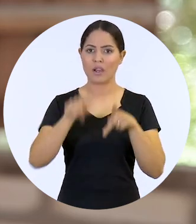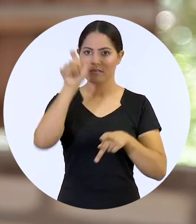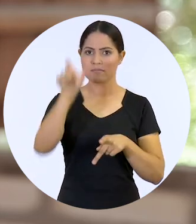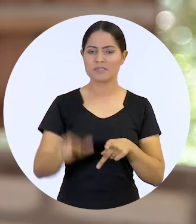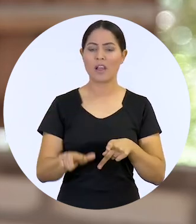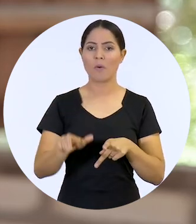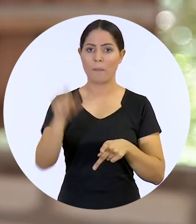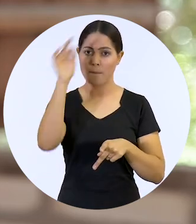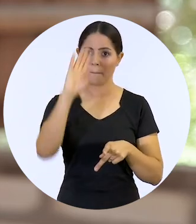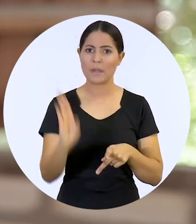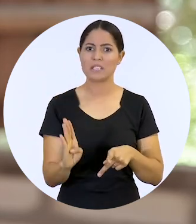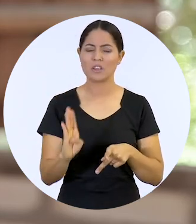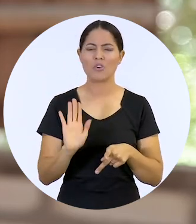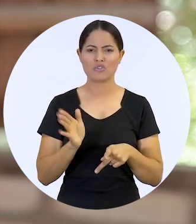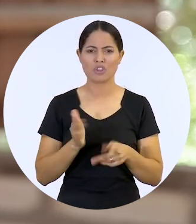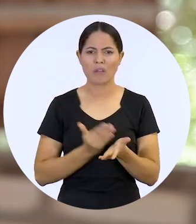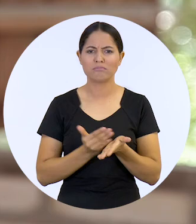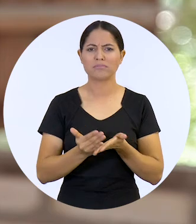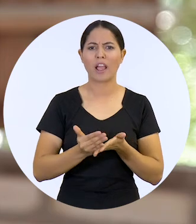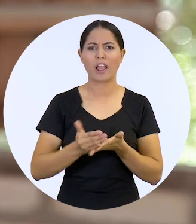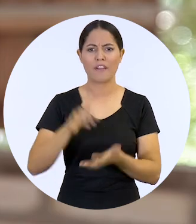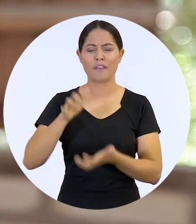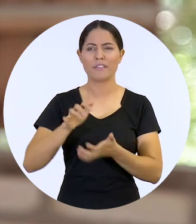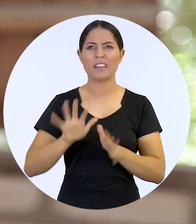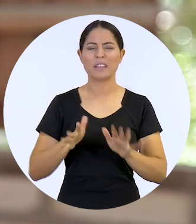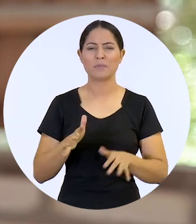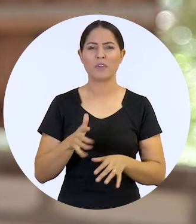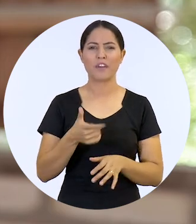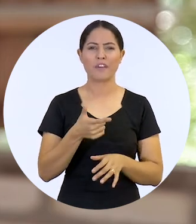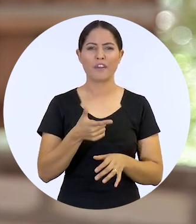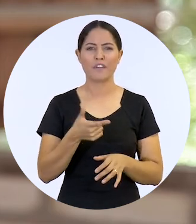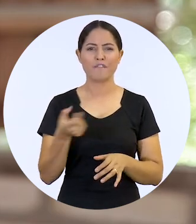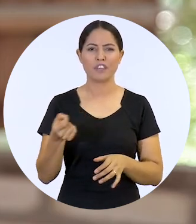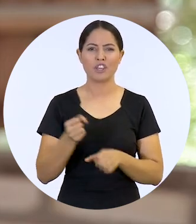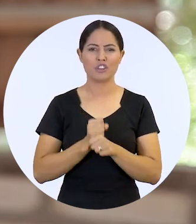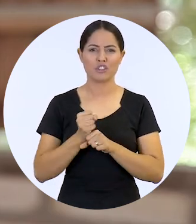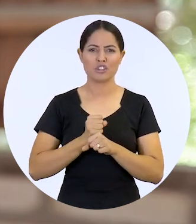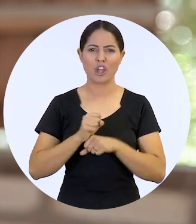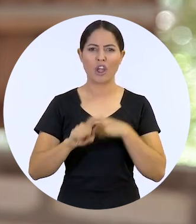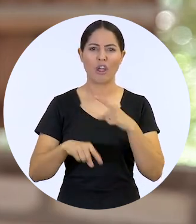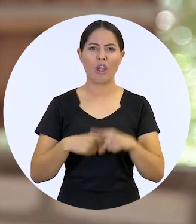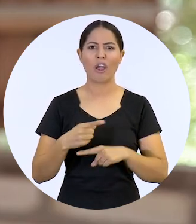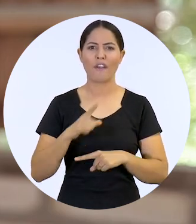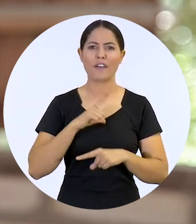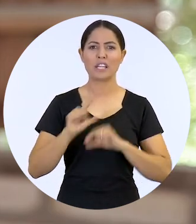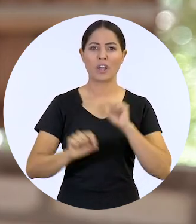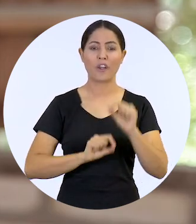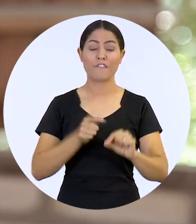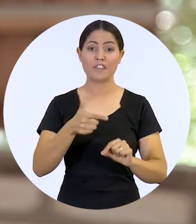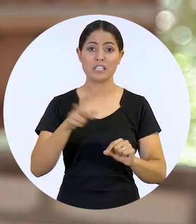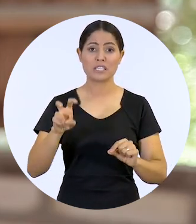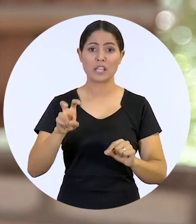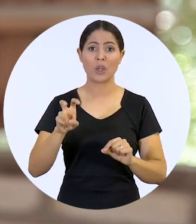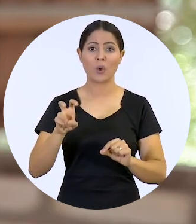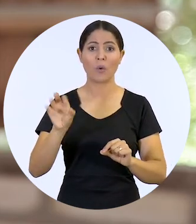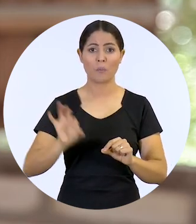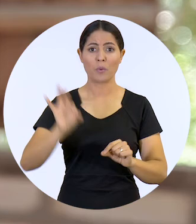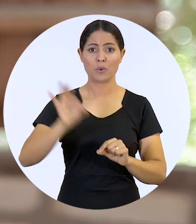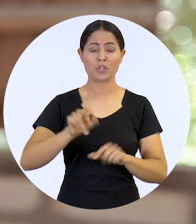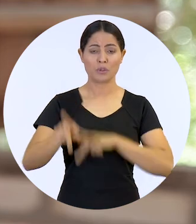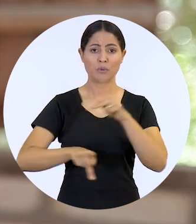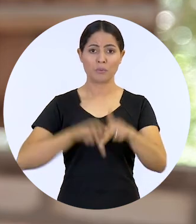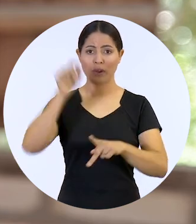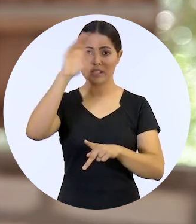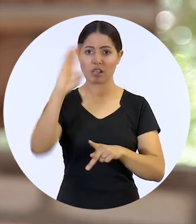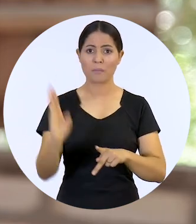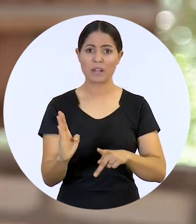no Brasil. Nós vamos, em 2 décadas, tornar 25% da população brasileira pessoas